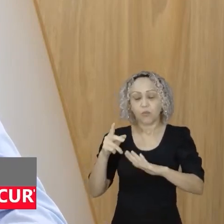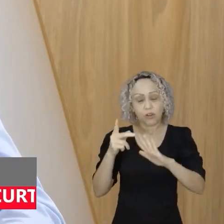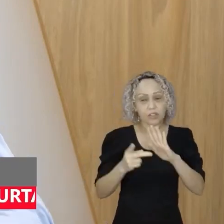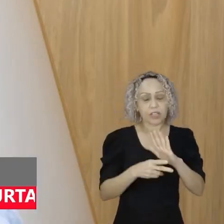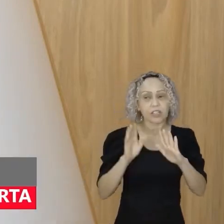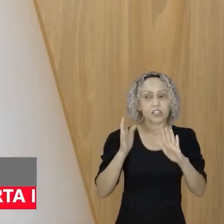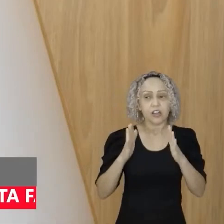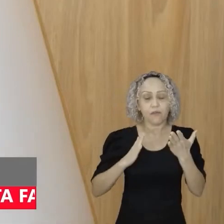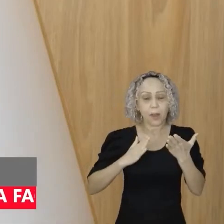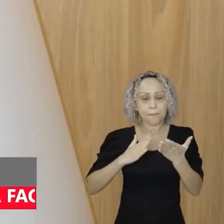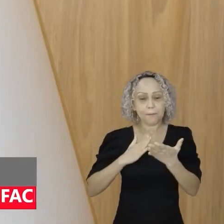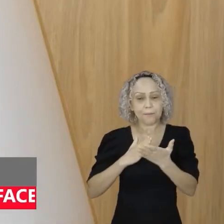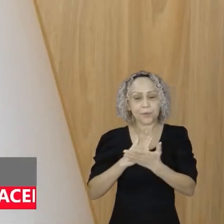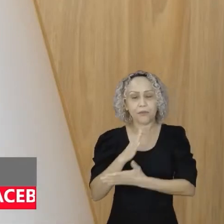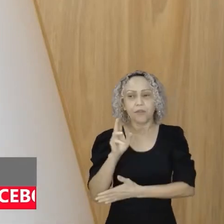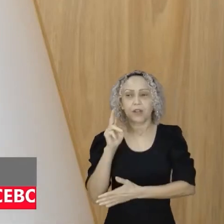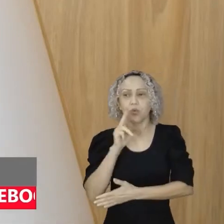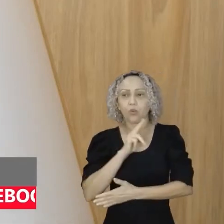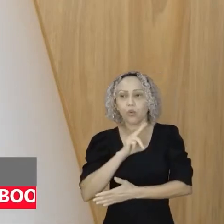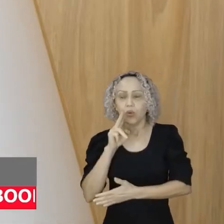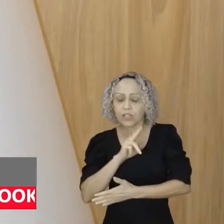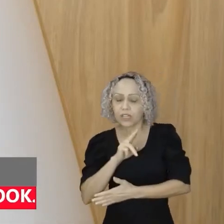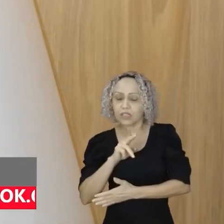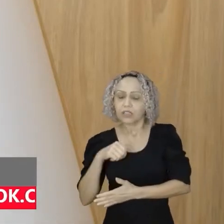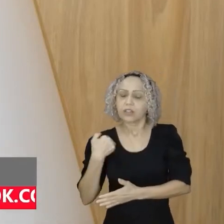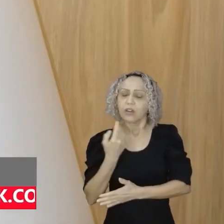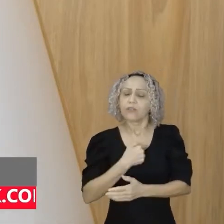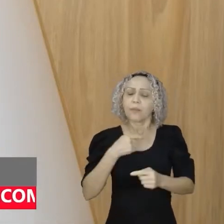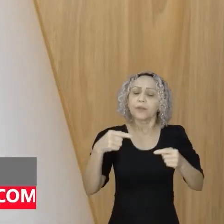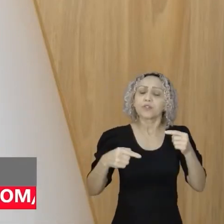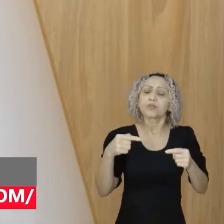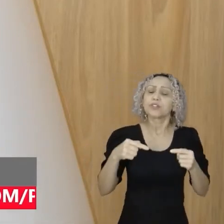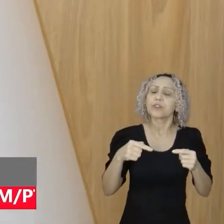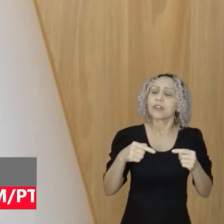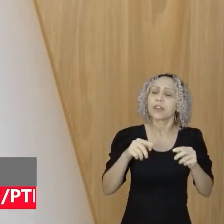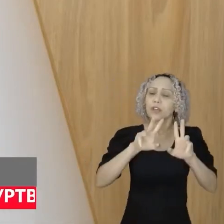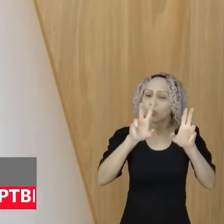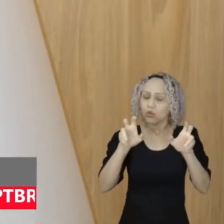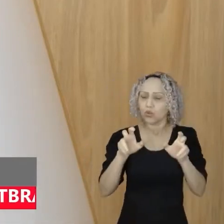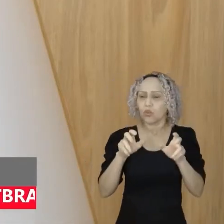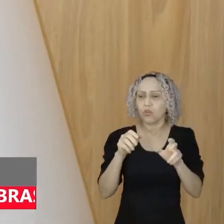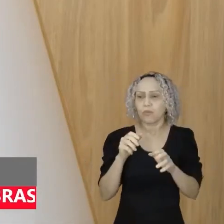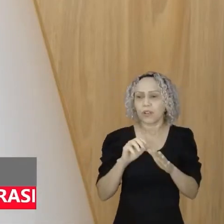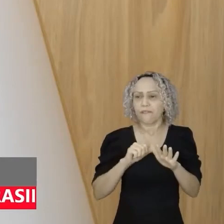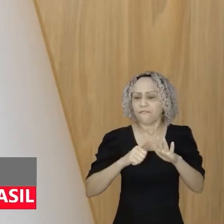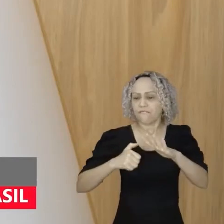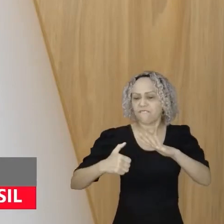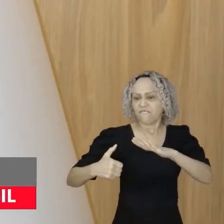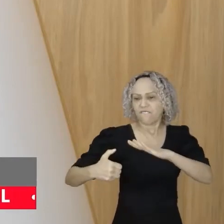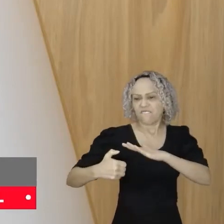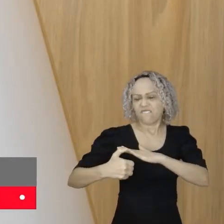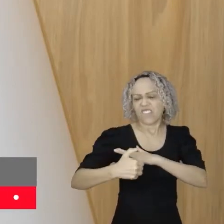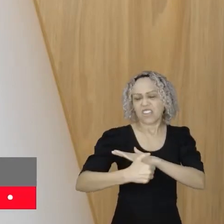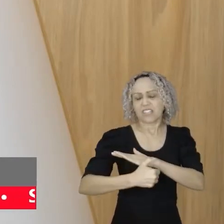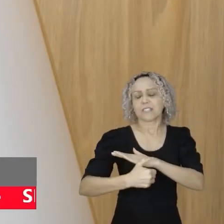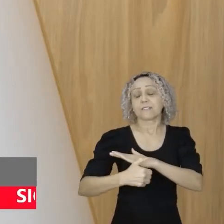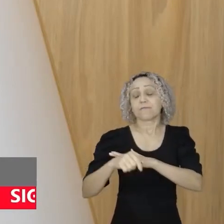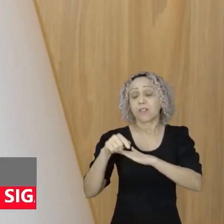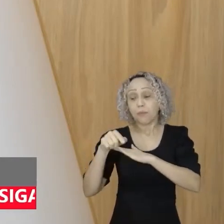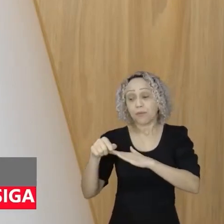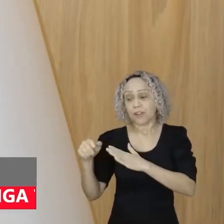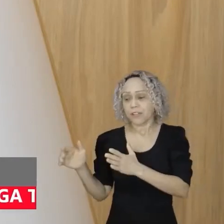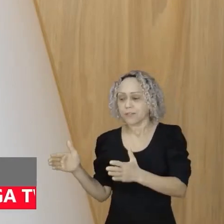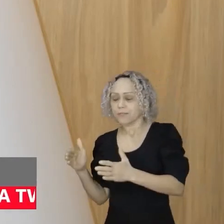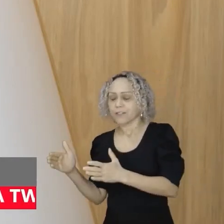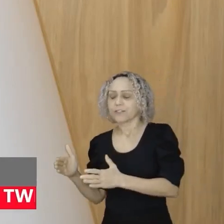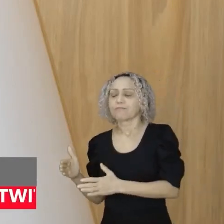regime de urgência e nós precisamos agora de entrar em discussão sobre fake news, que também foi peça que eles utilizaram muito durante esse